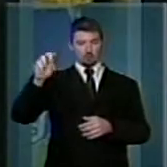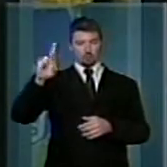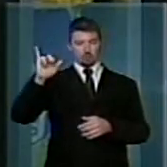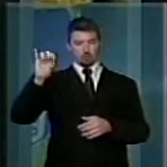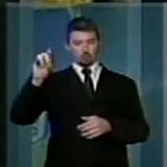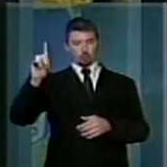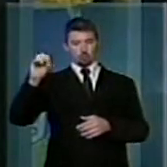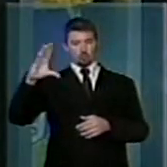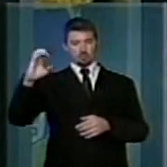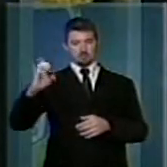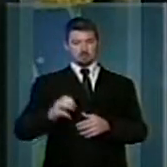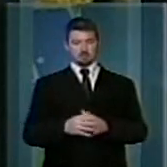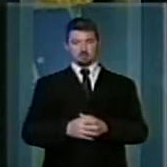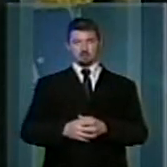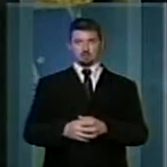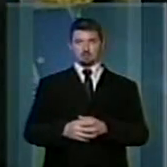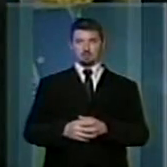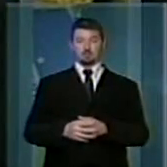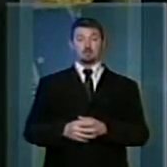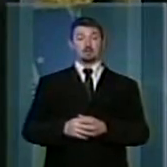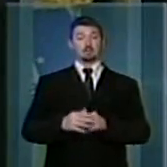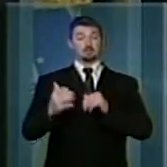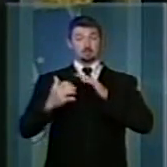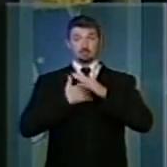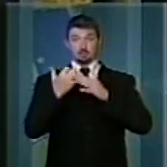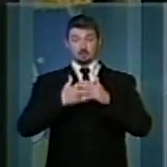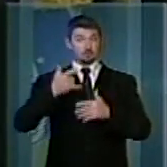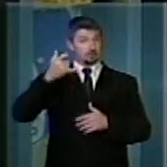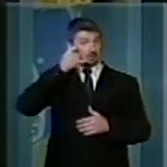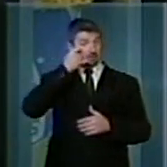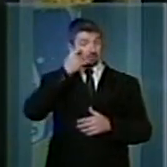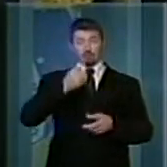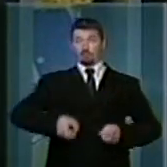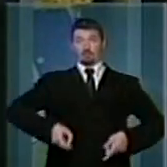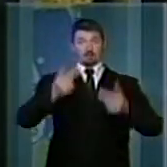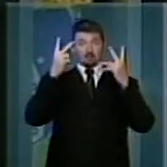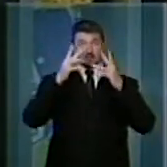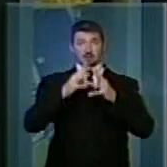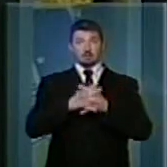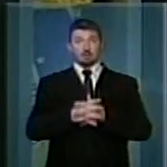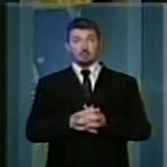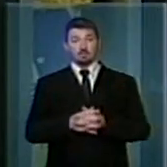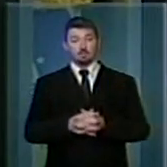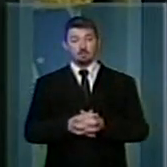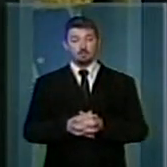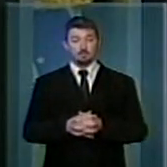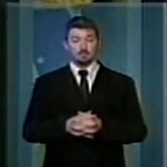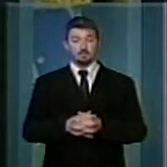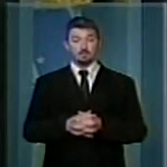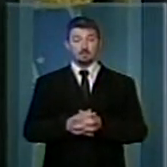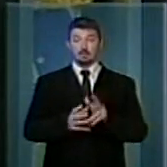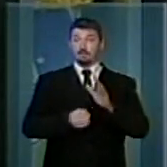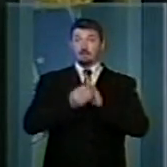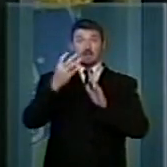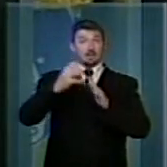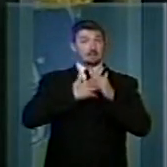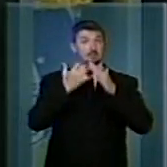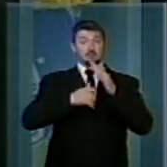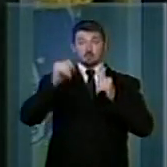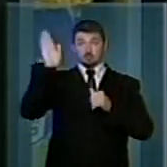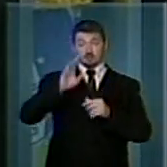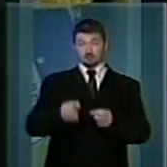privatizada, as empresas de telefonia foram privatizadas, inúmeras empresas brasileiras